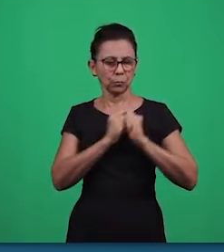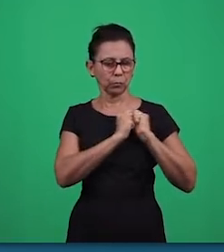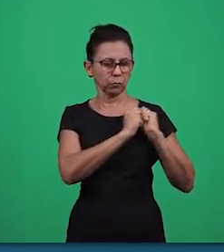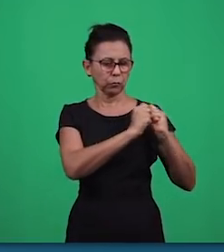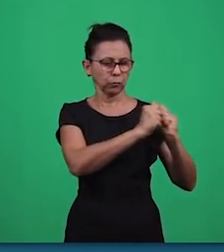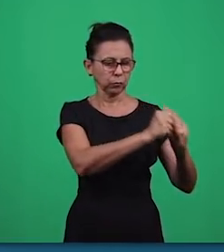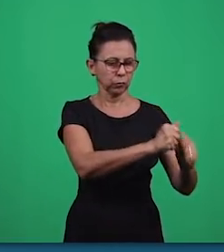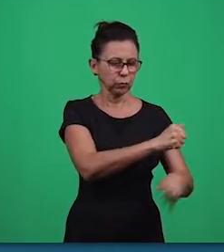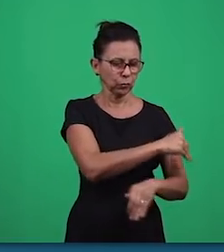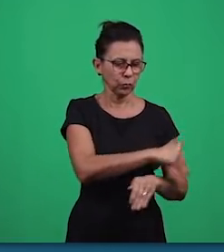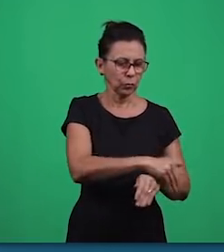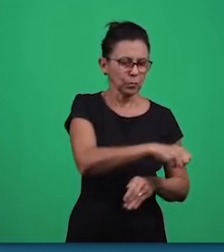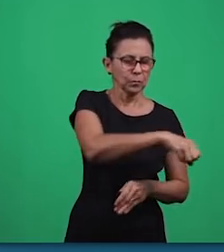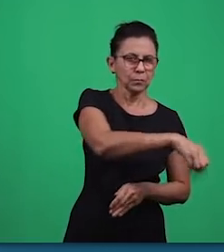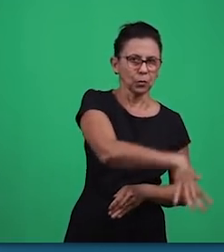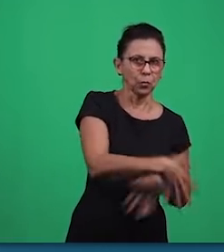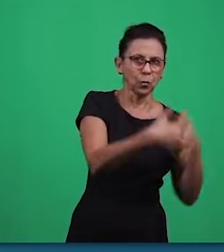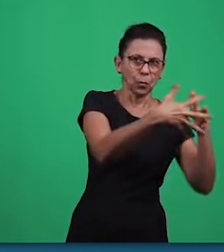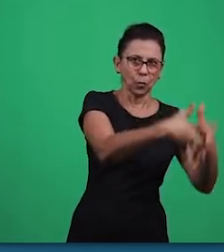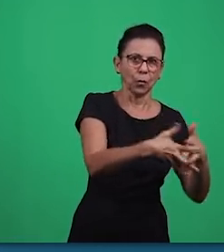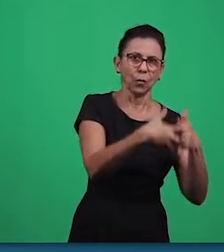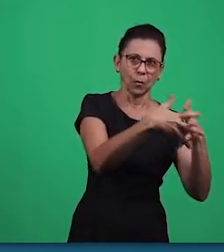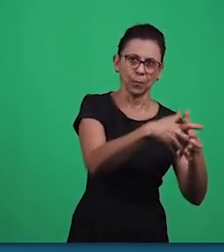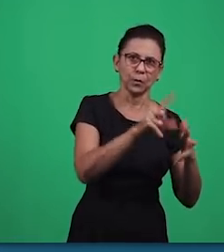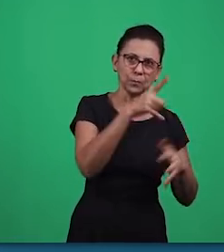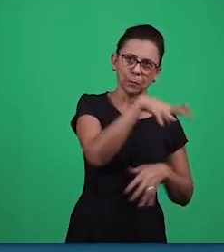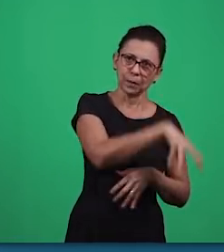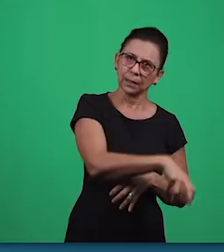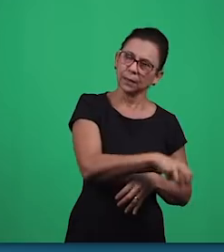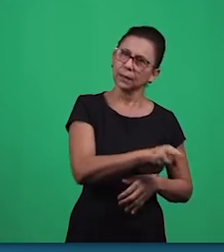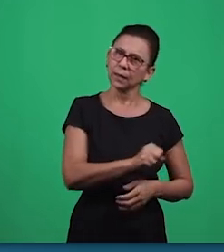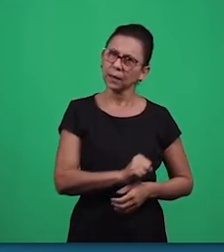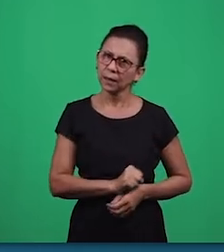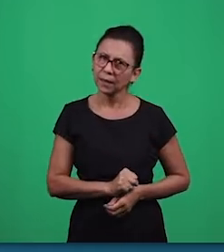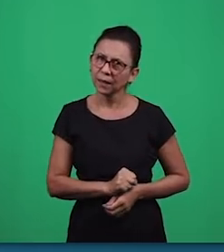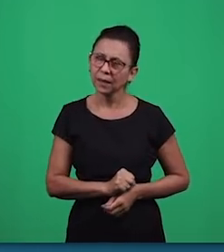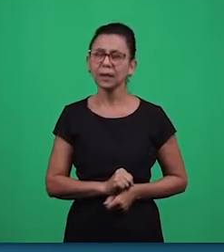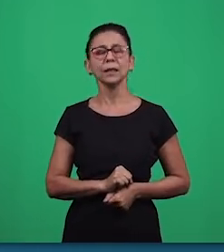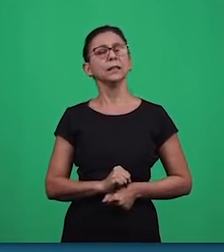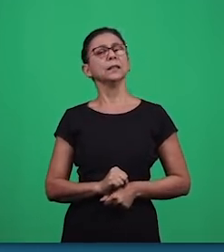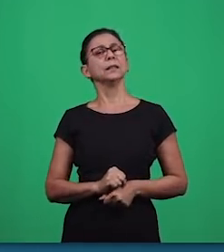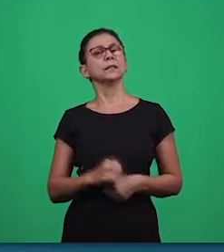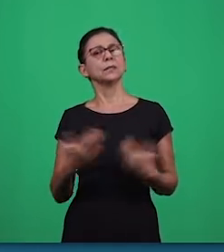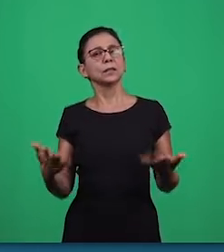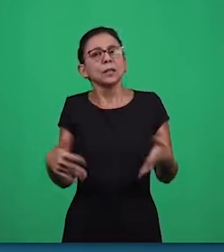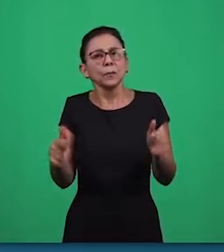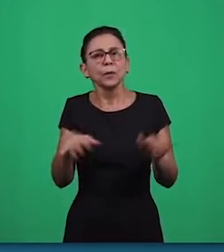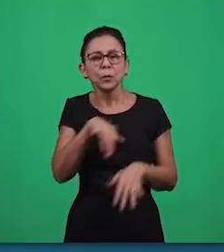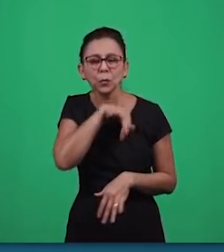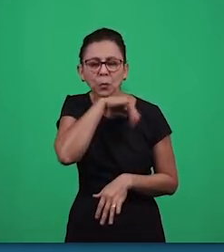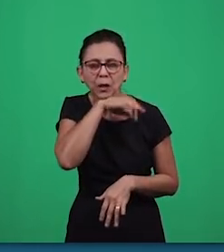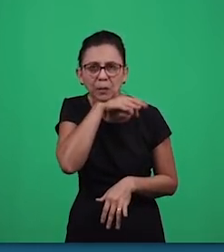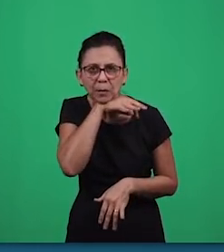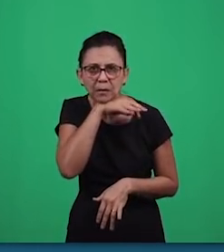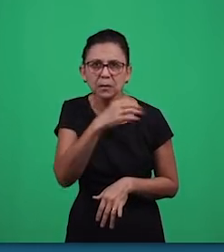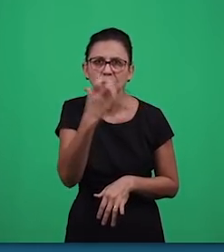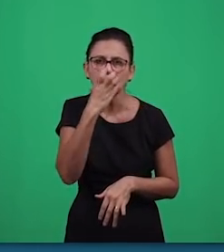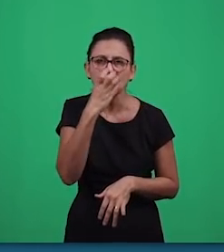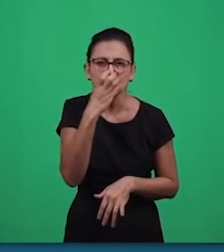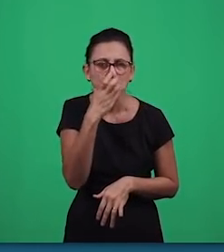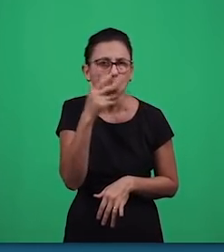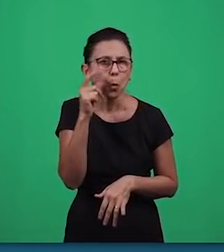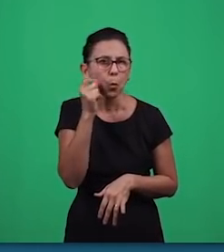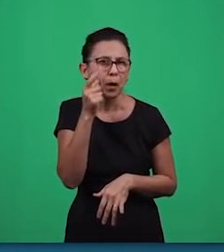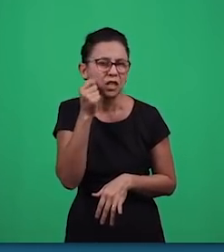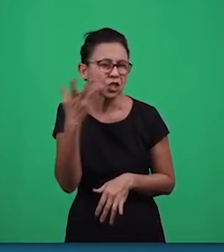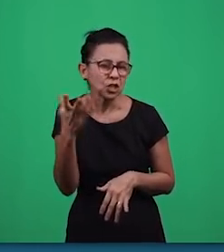estimação, né? Precisa ser uma responsabilidade dos intermediários, esse cuidado com o animalzinho, que ele vai aprendendo o cuidado com